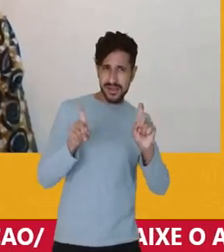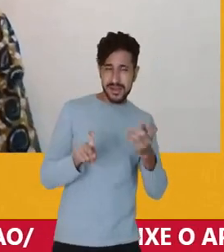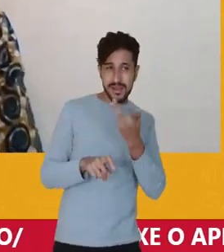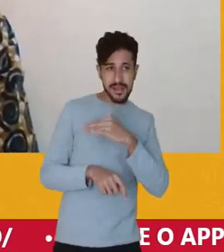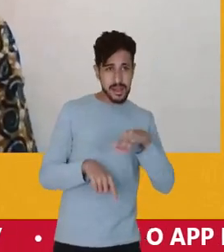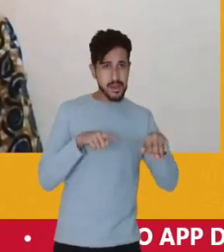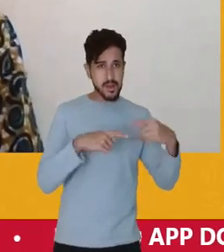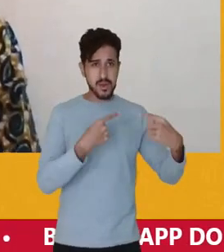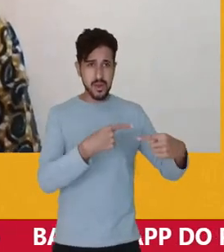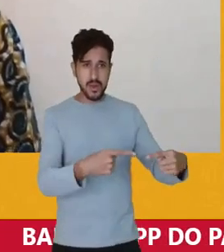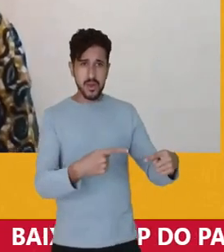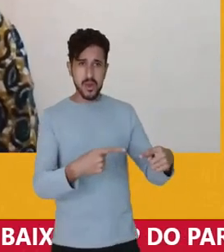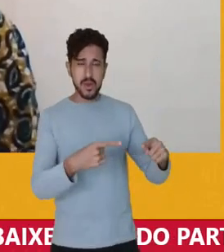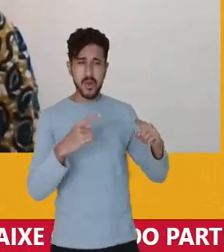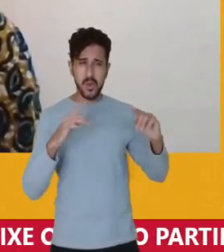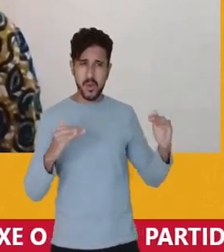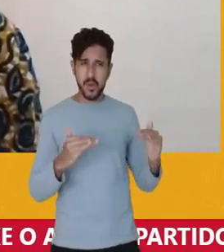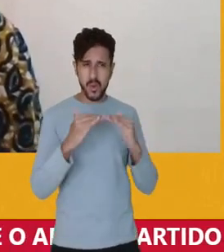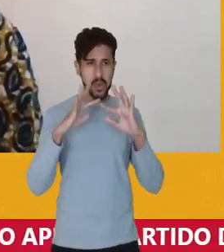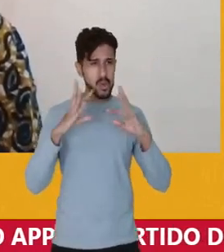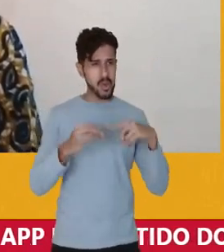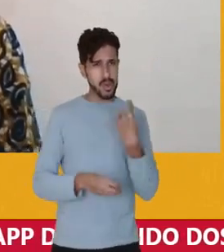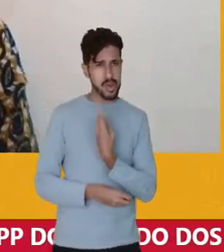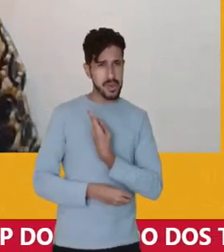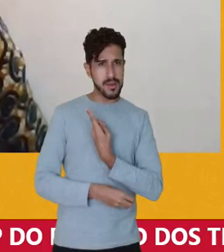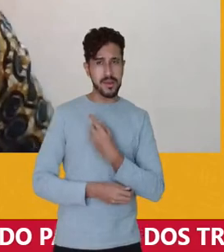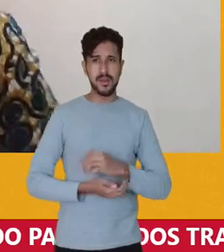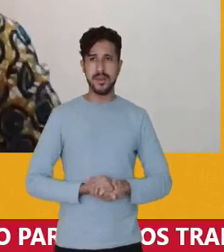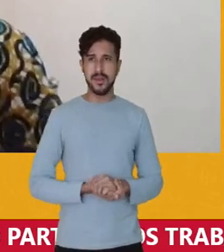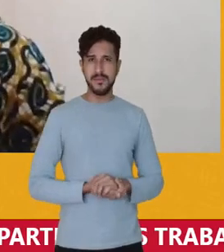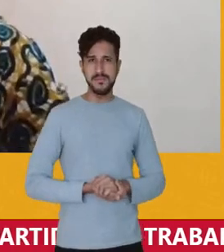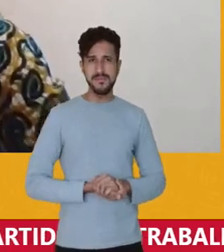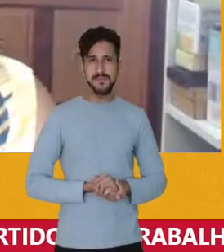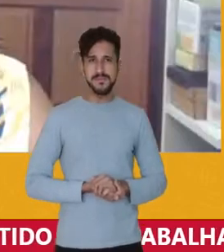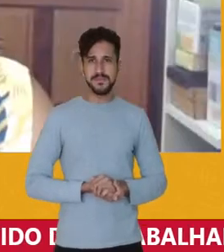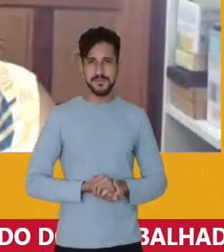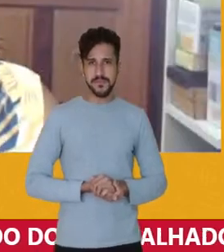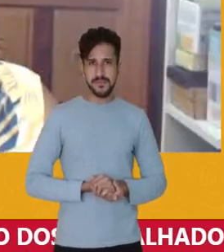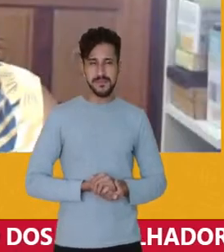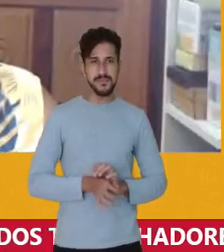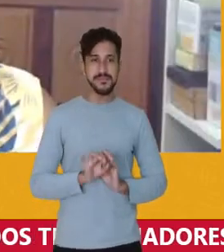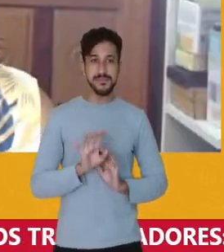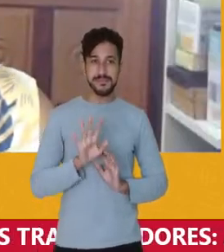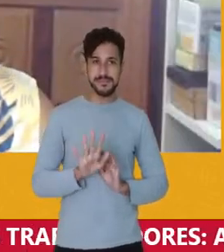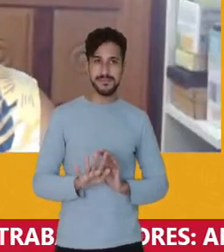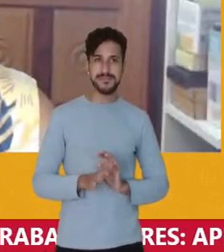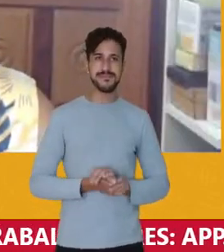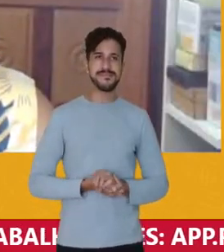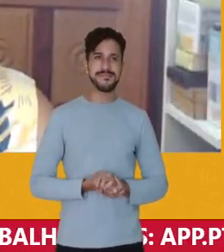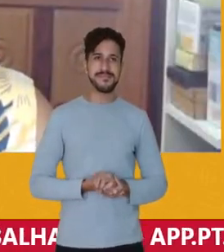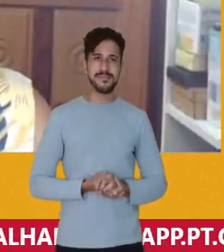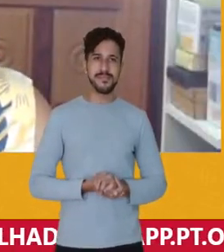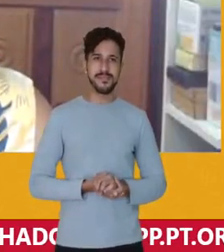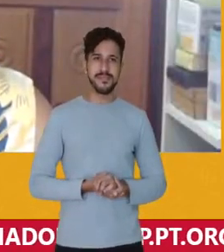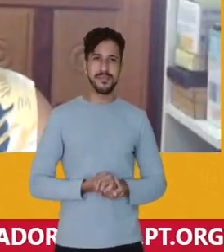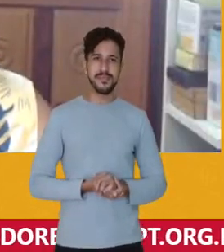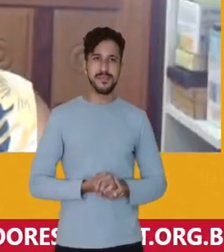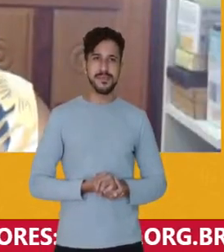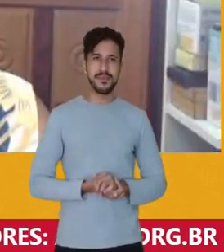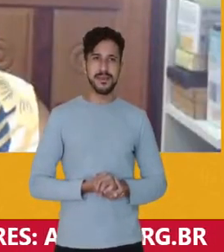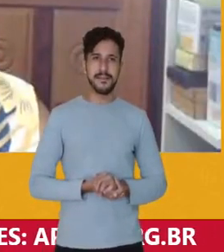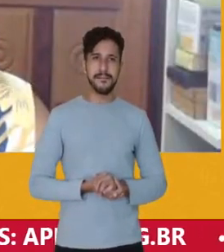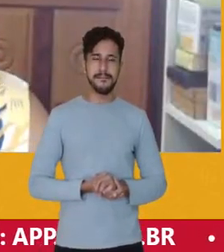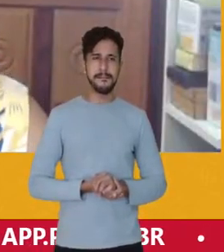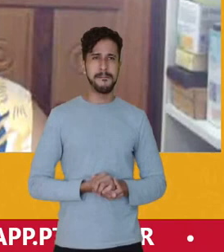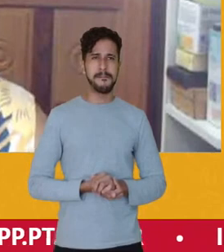infância não é uma pauta comum a todos nós? Né? Uhum. É isso. Com certeza. Cristina, o que você pensa?